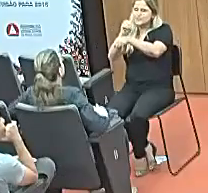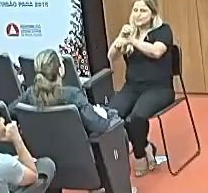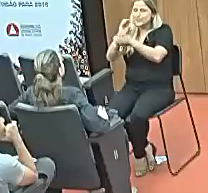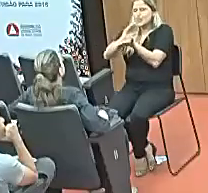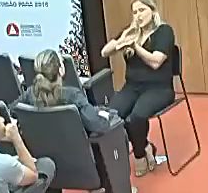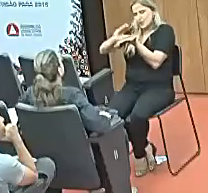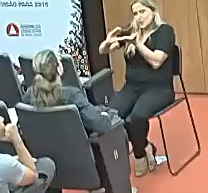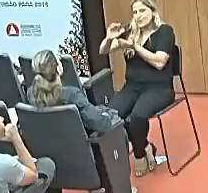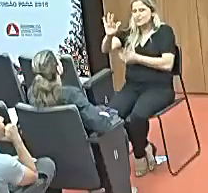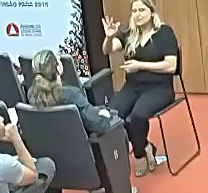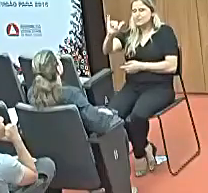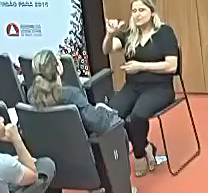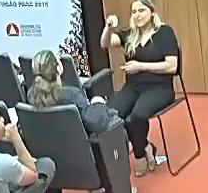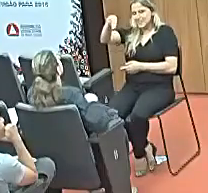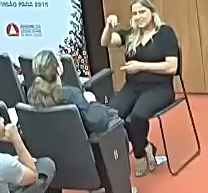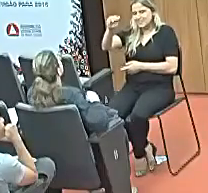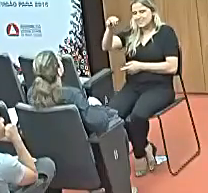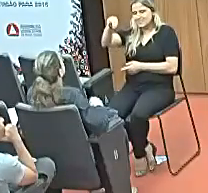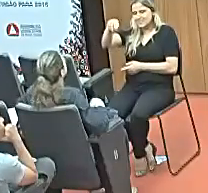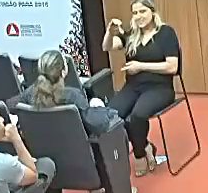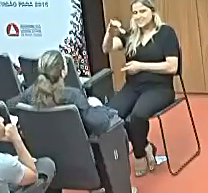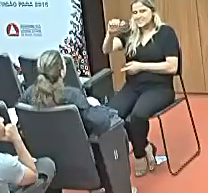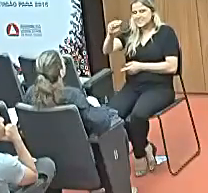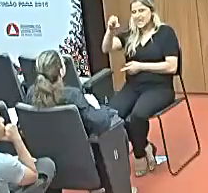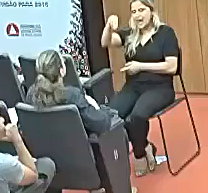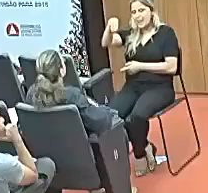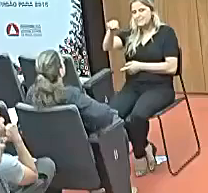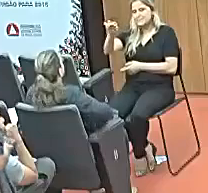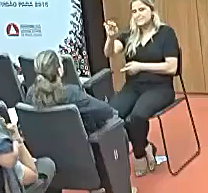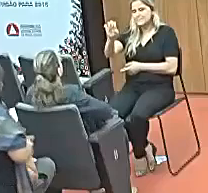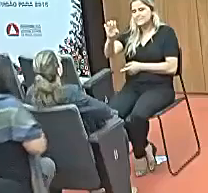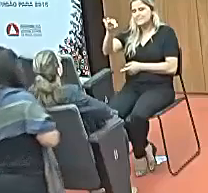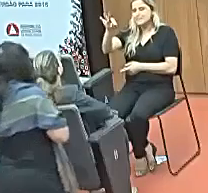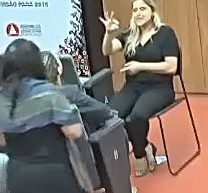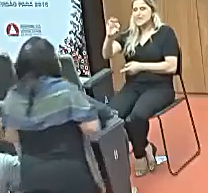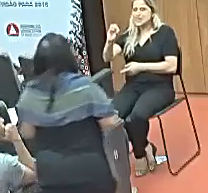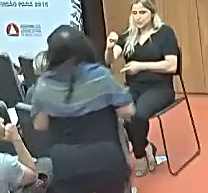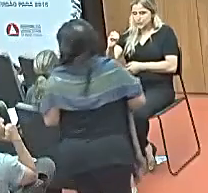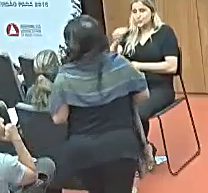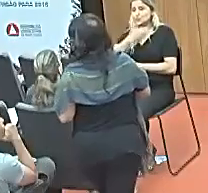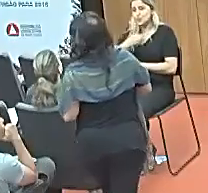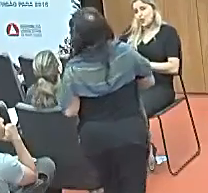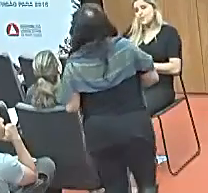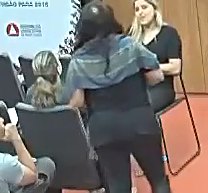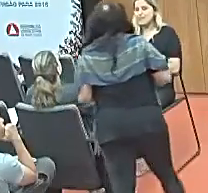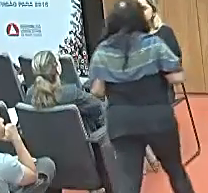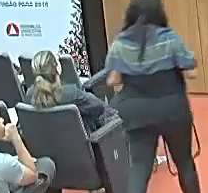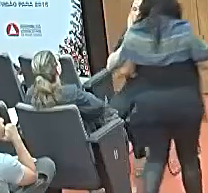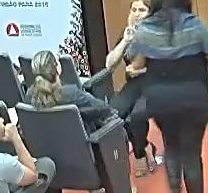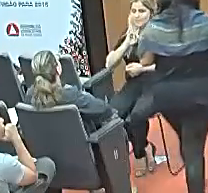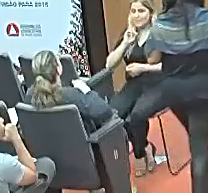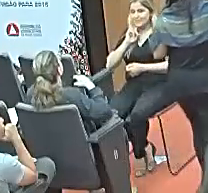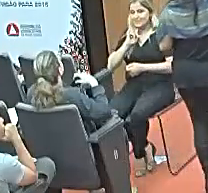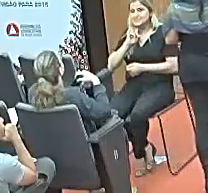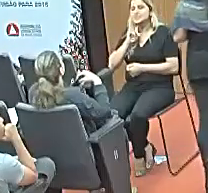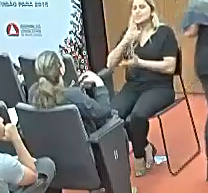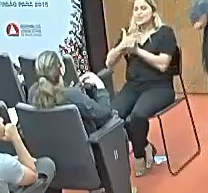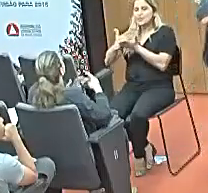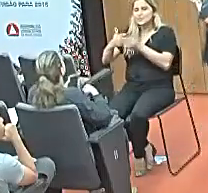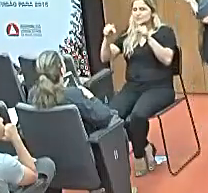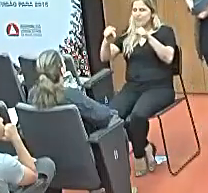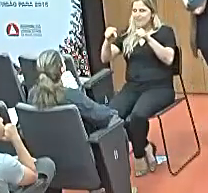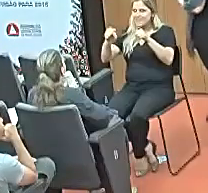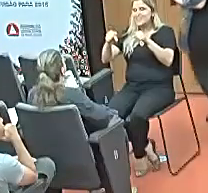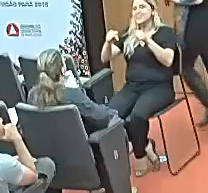universal por parte do governo do estado foi resultado de uma emenda da comissão de participação popular é